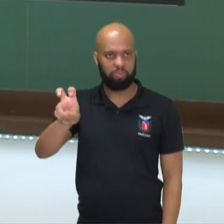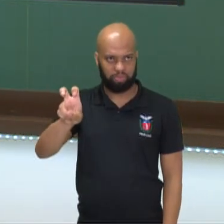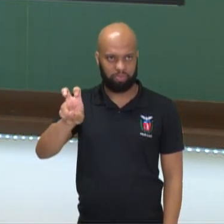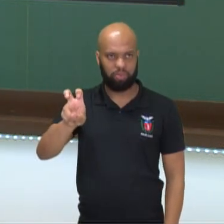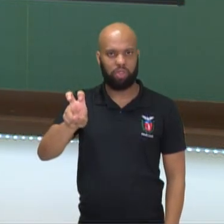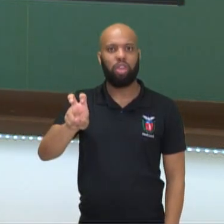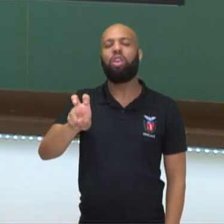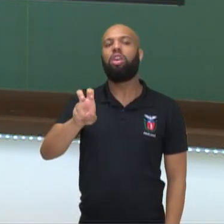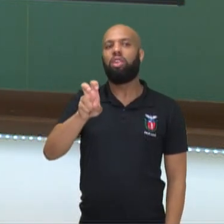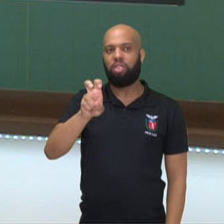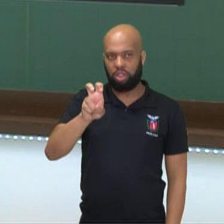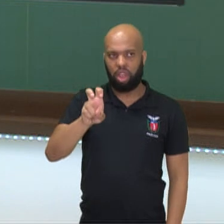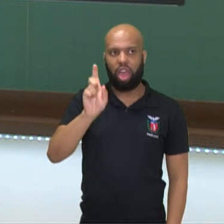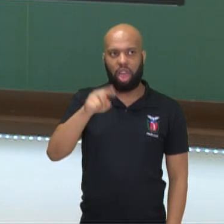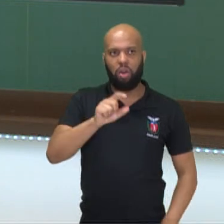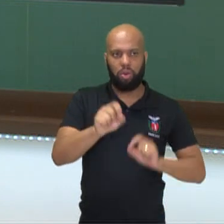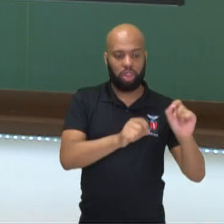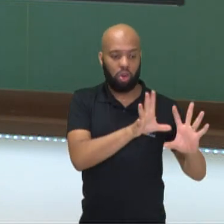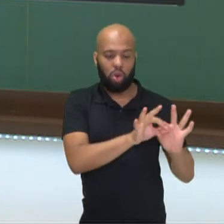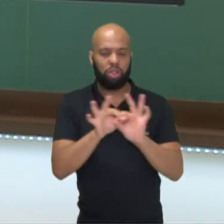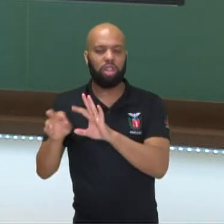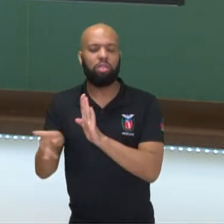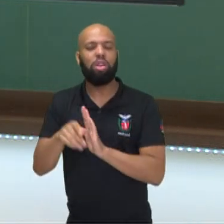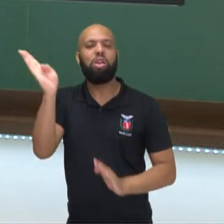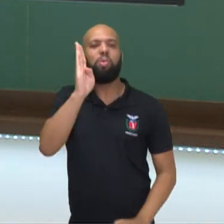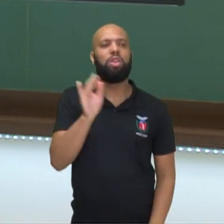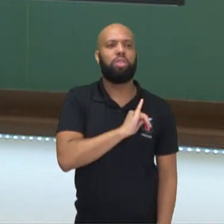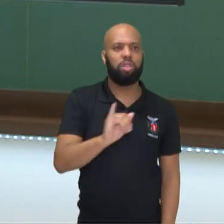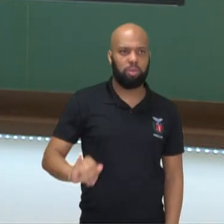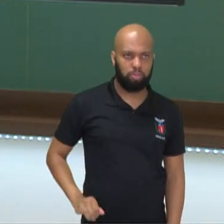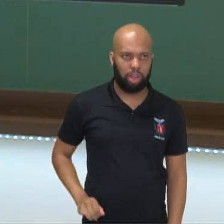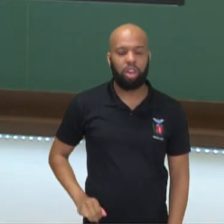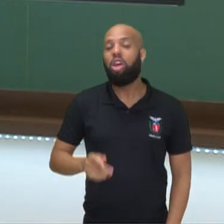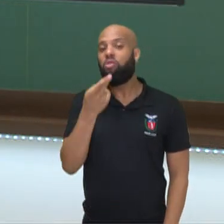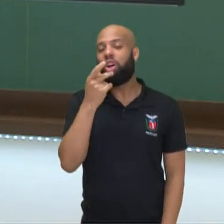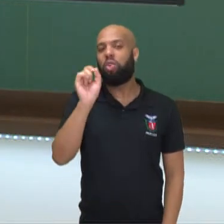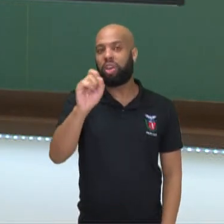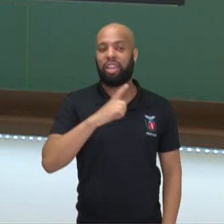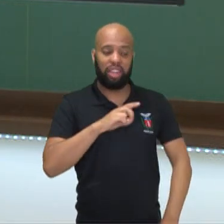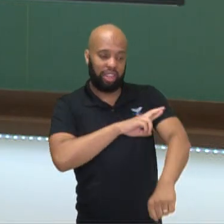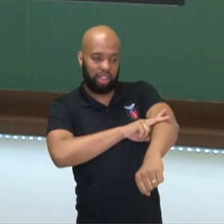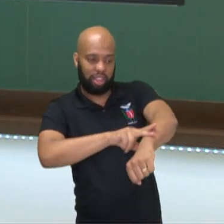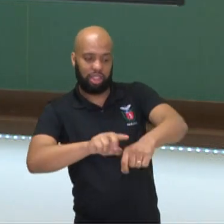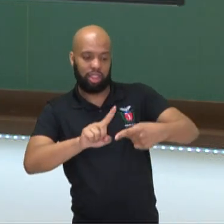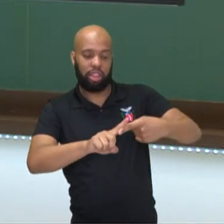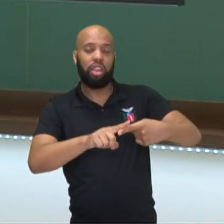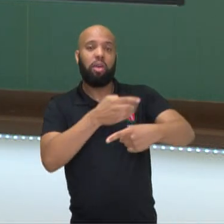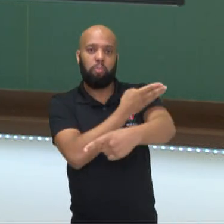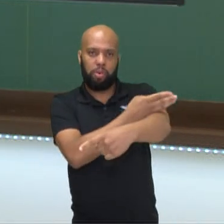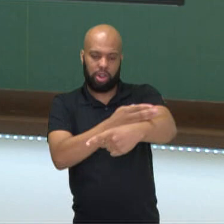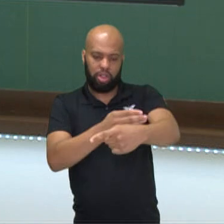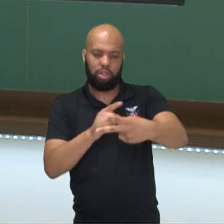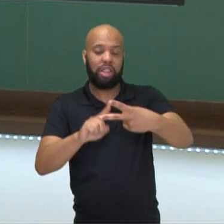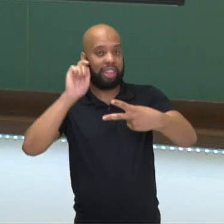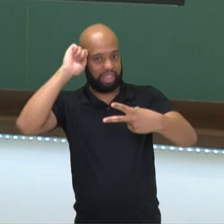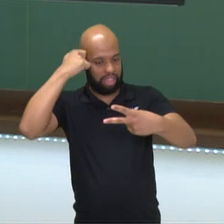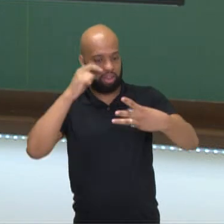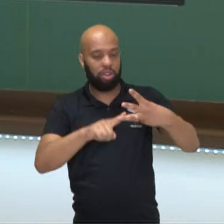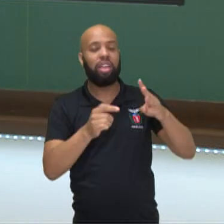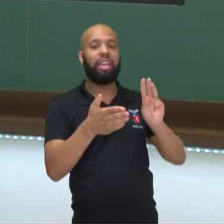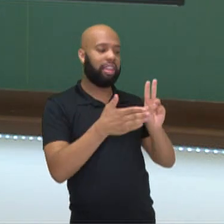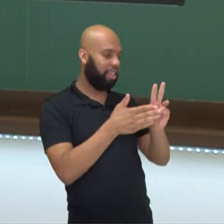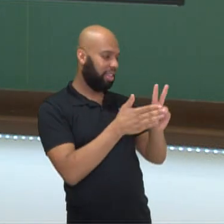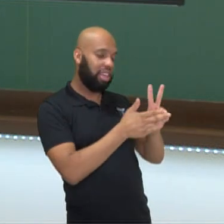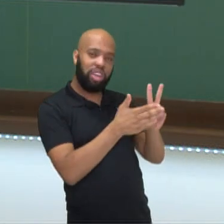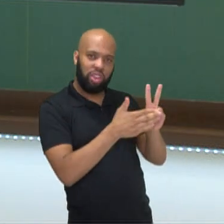1845, contexto do Brasil Império. Segundo reinado. Então ele fala em três raças: brancos, negros e indígenas.